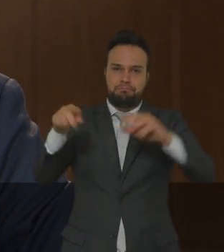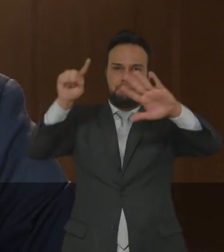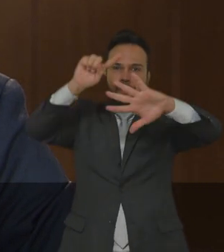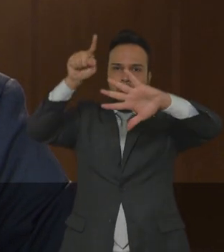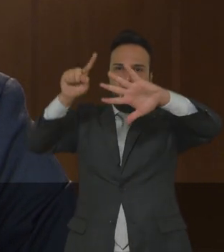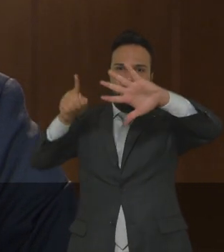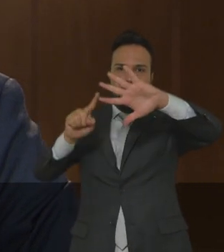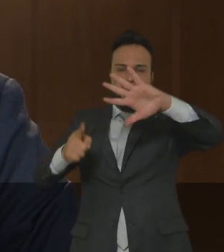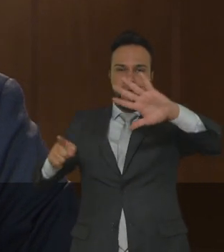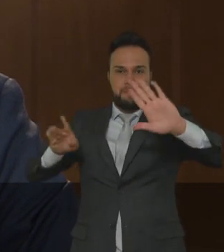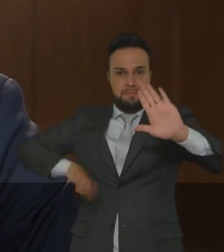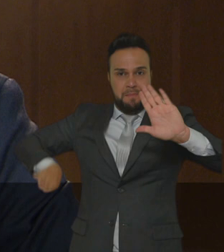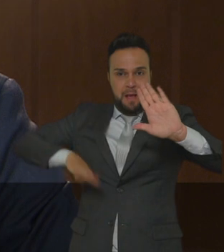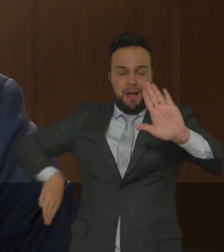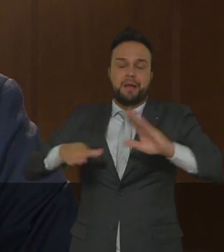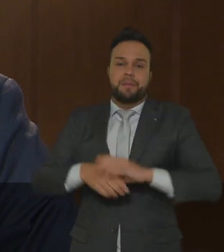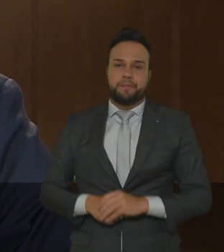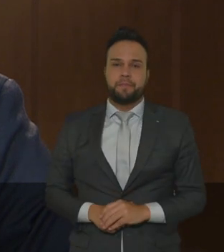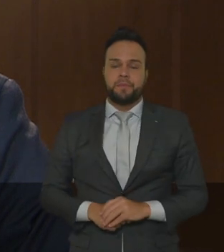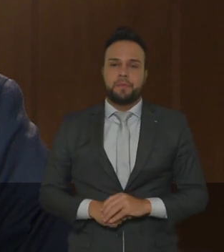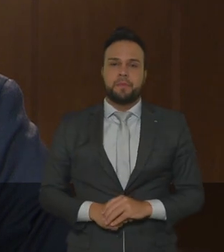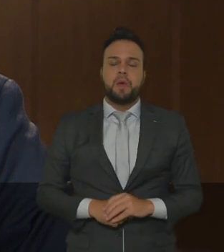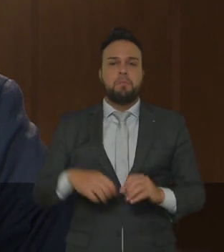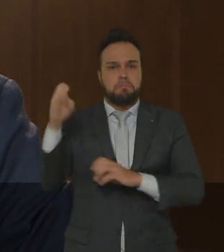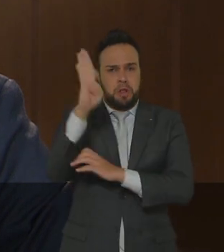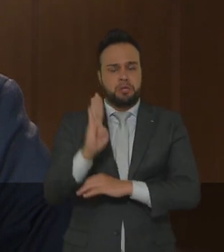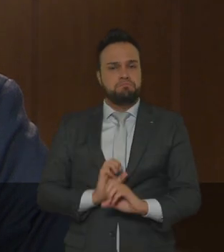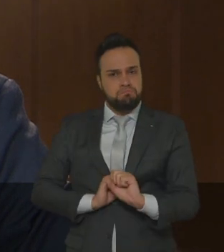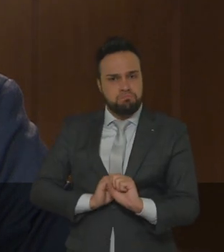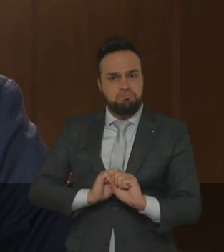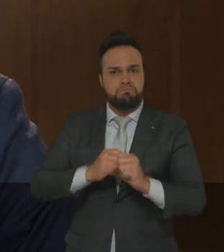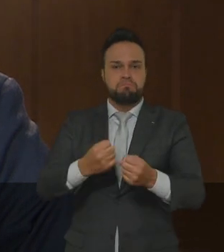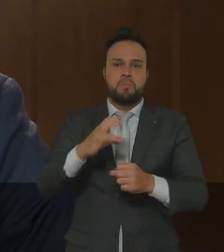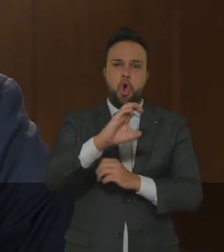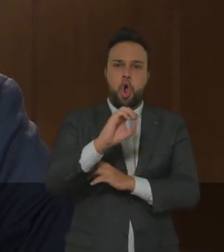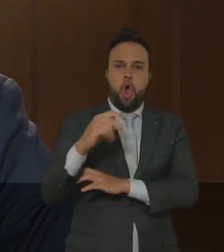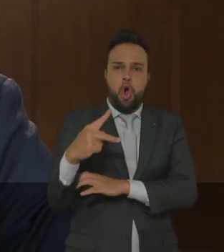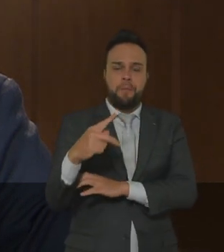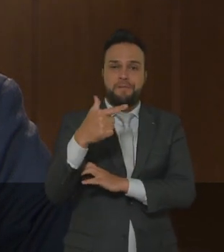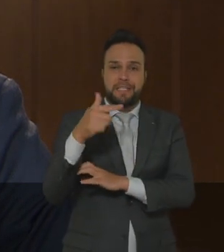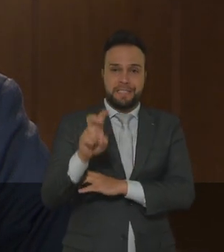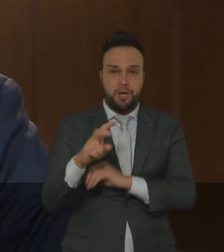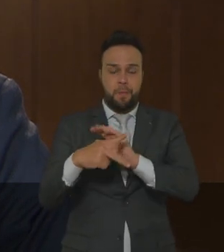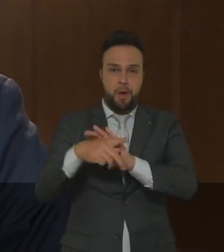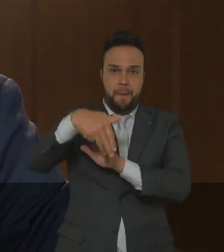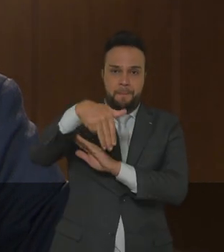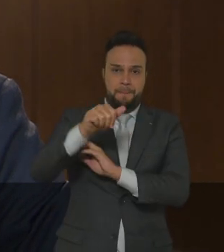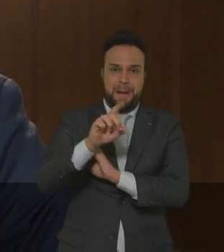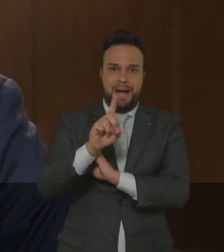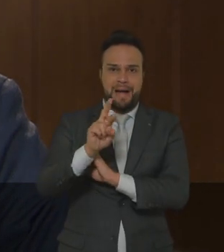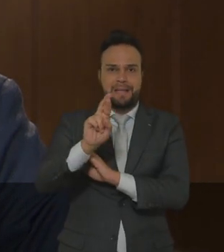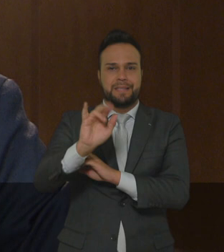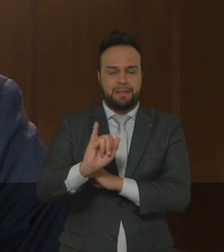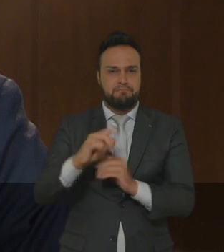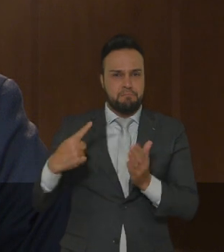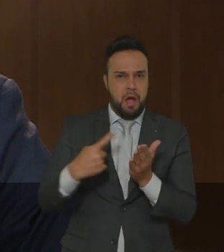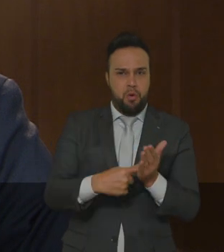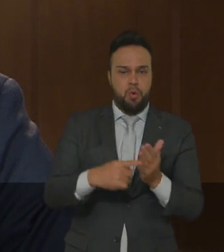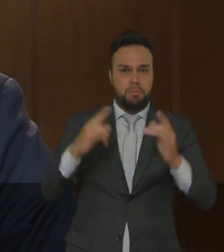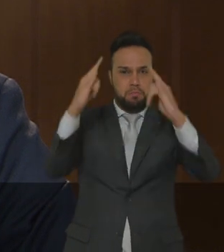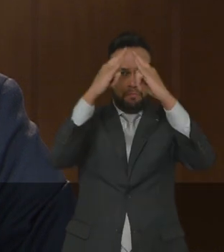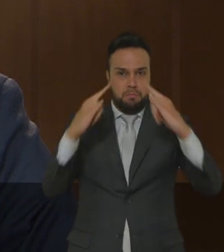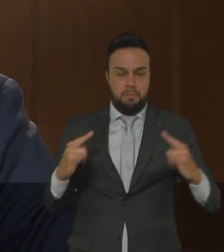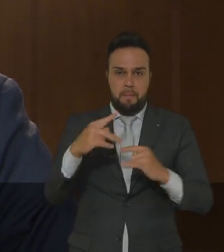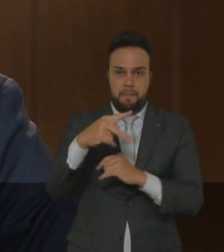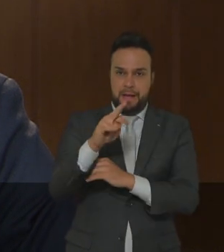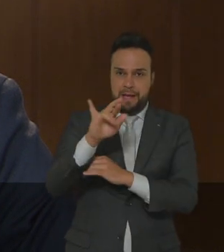nessa linha o Brasil se esforçou na cópia 25 em Madri para regulamentar os artigos do acordo